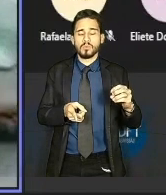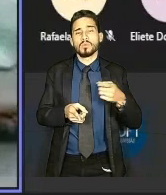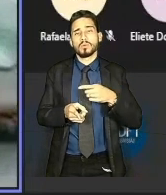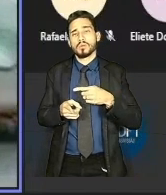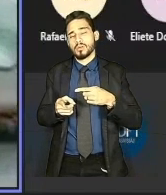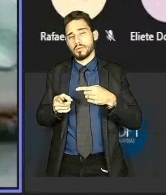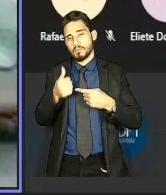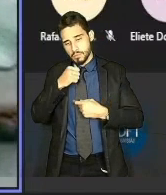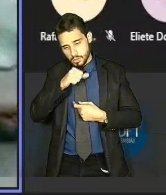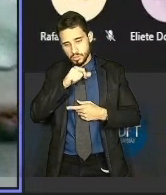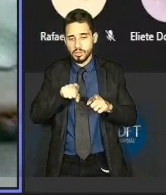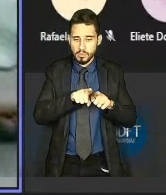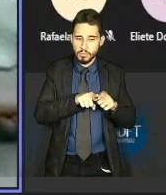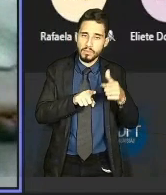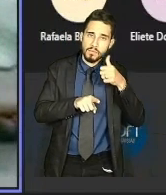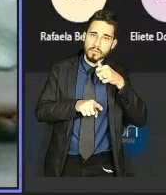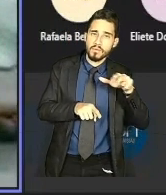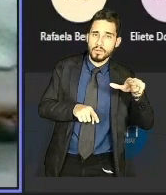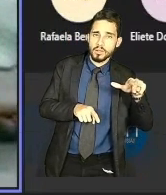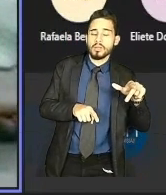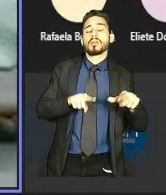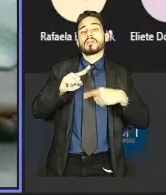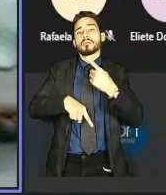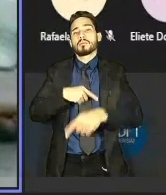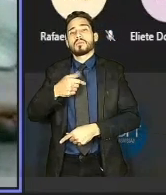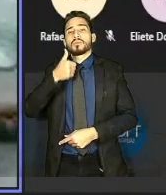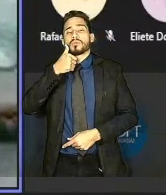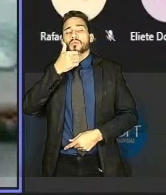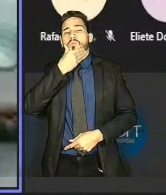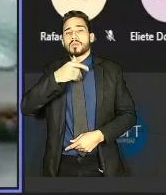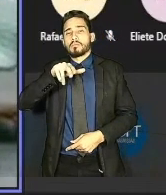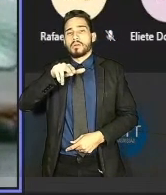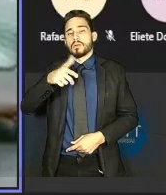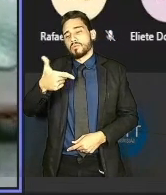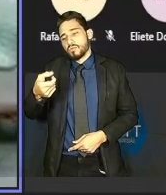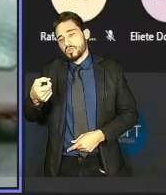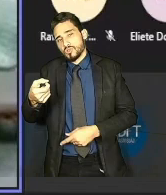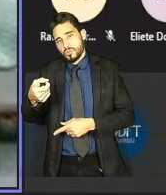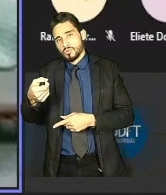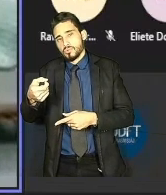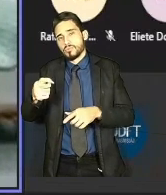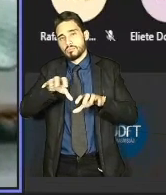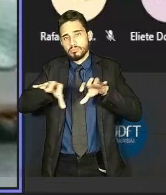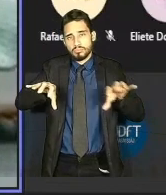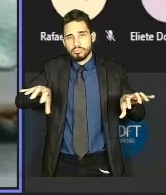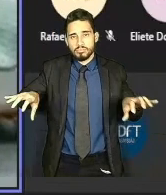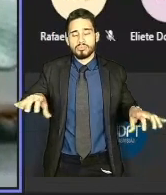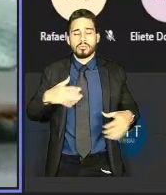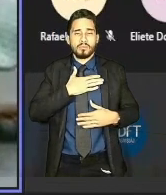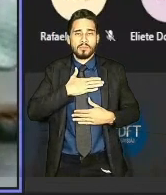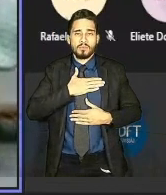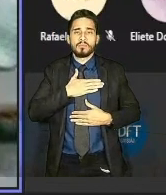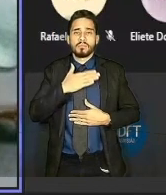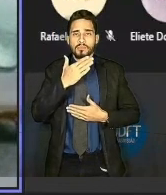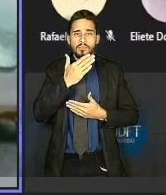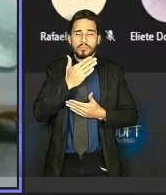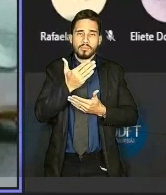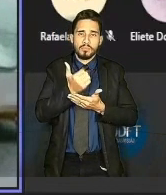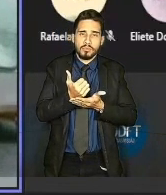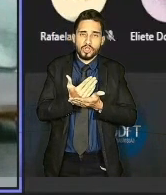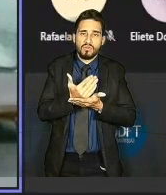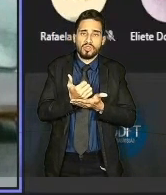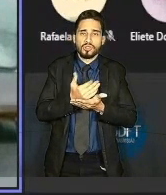como eu cheguei a 40 mil, mesmo tanto para a mãe e para a filha. E o irmão fica com os 20. Perfeito. Então, nesse sentido,